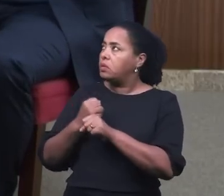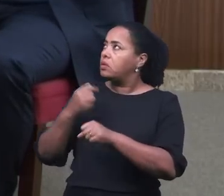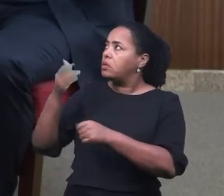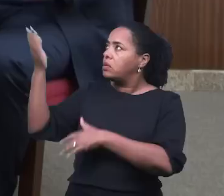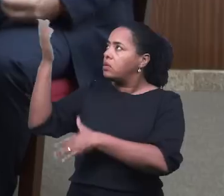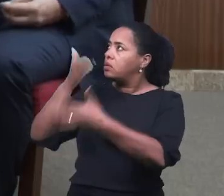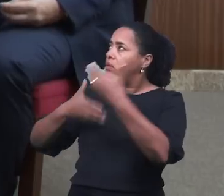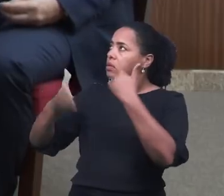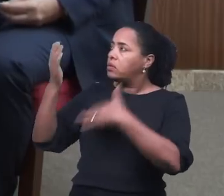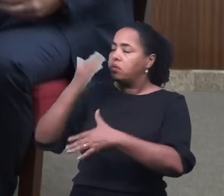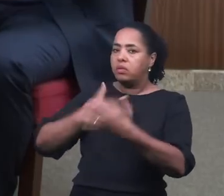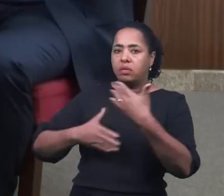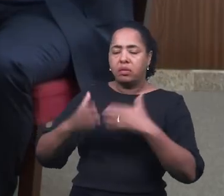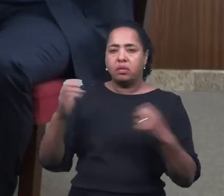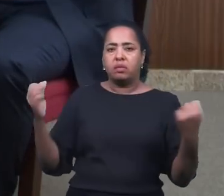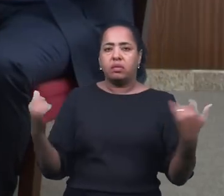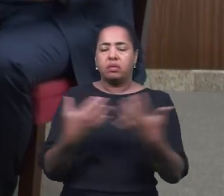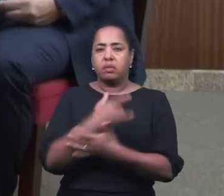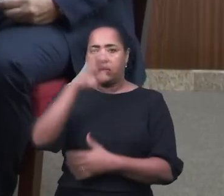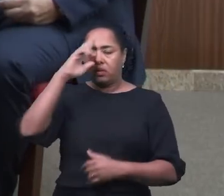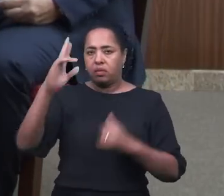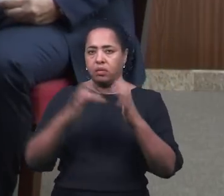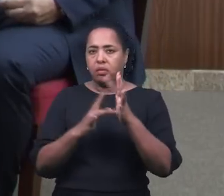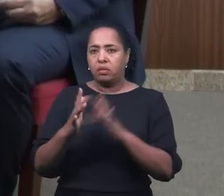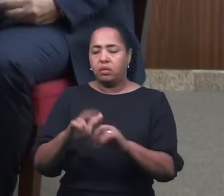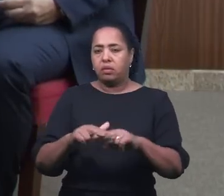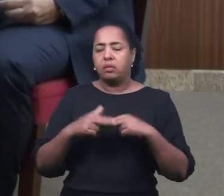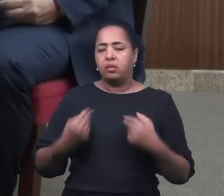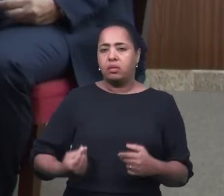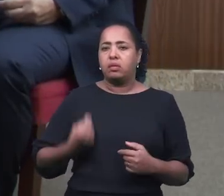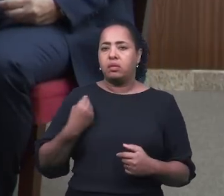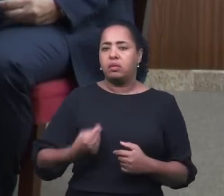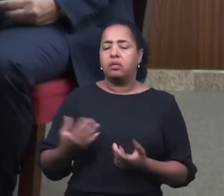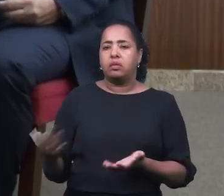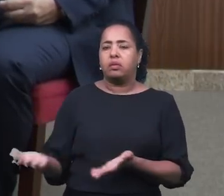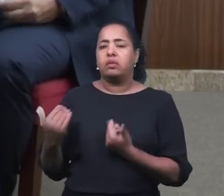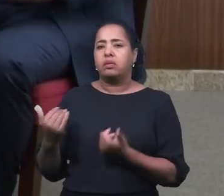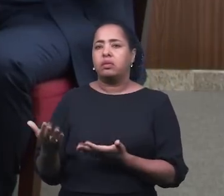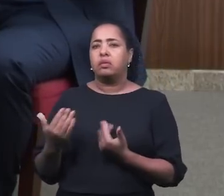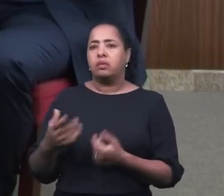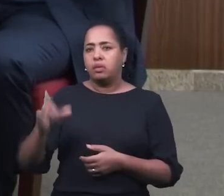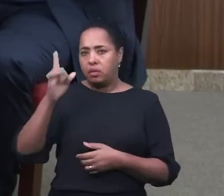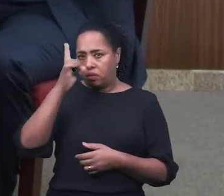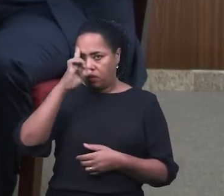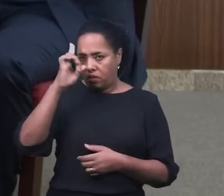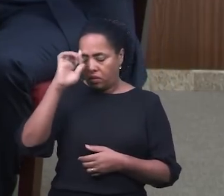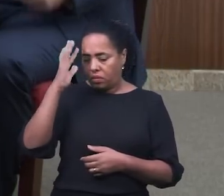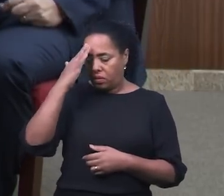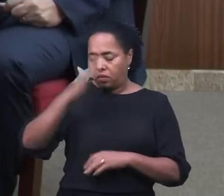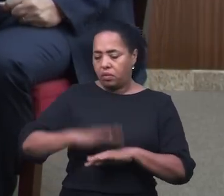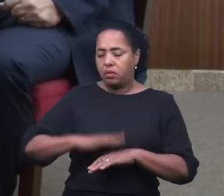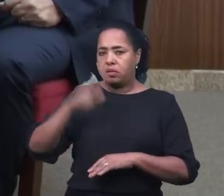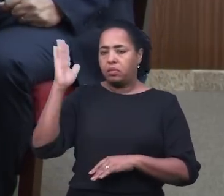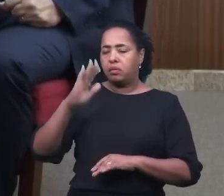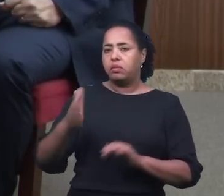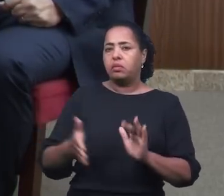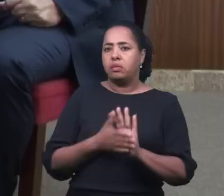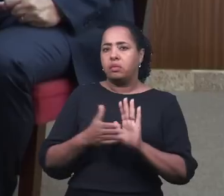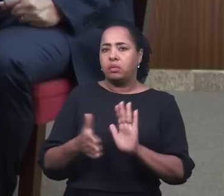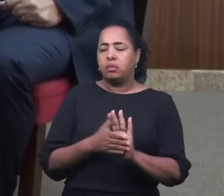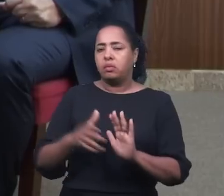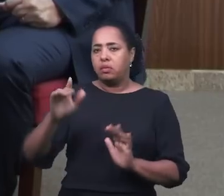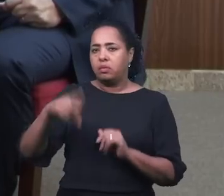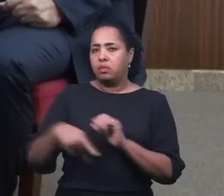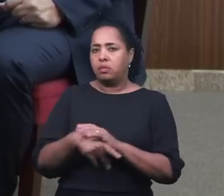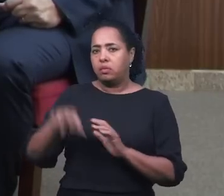da eternidade. Glória a Jesus, Glória a Jesus. Pela vida desses jovens que a cada dia têm entendido mais o projeto do